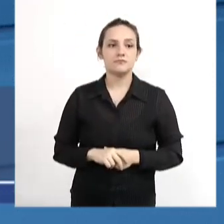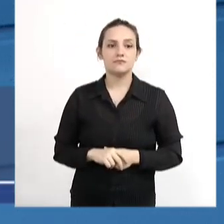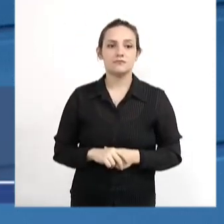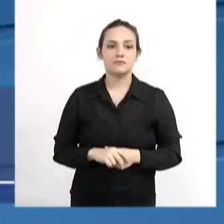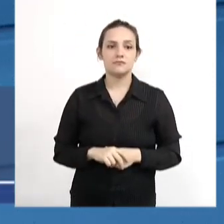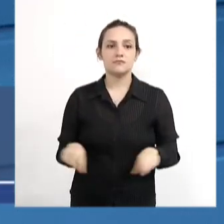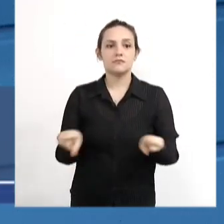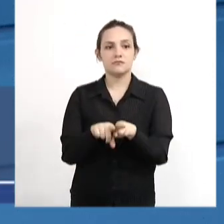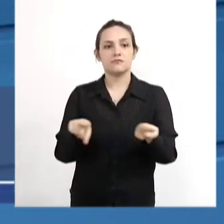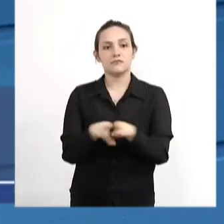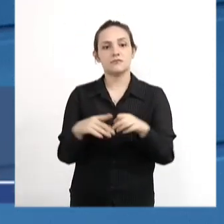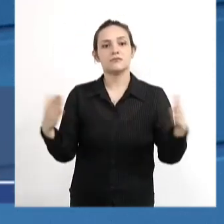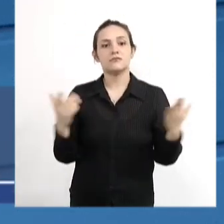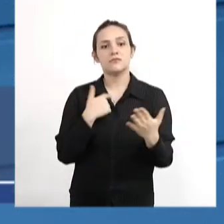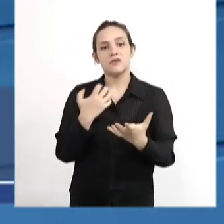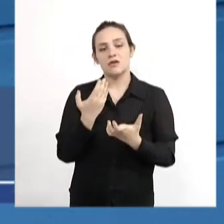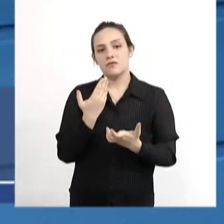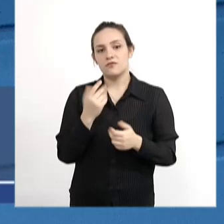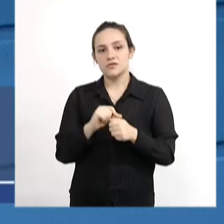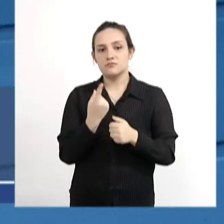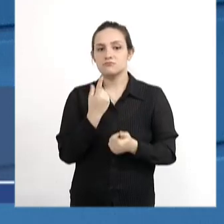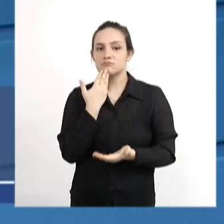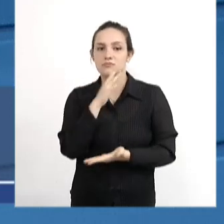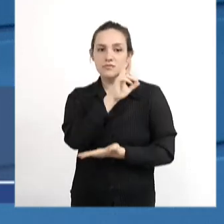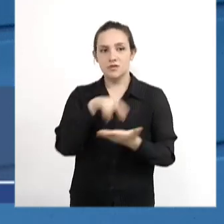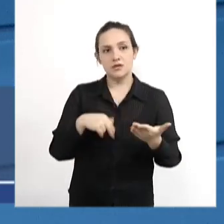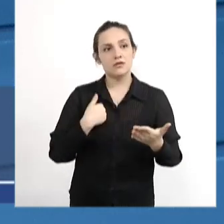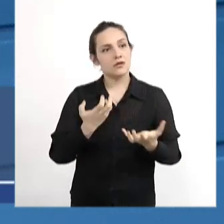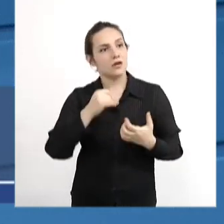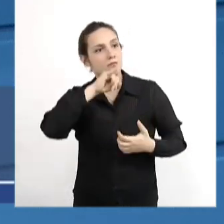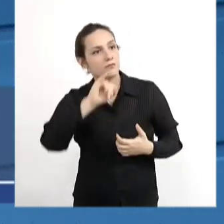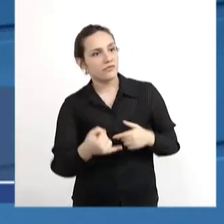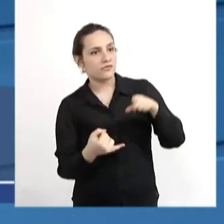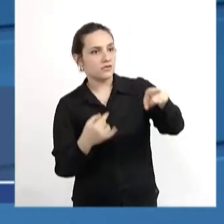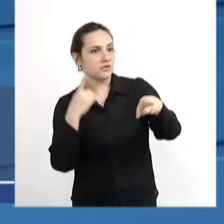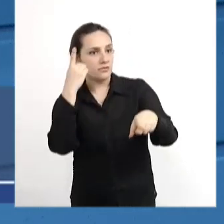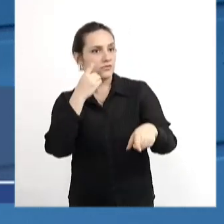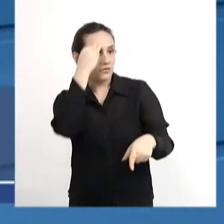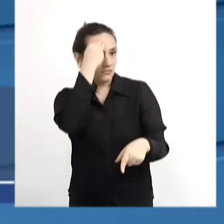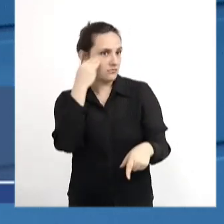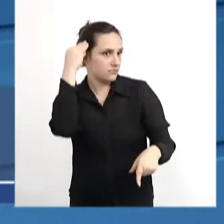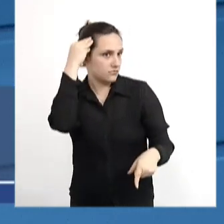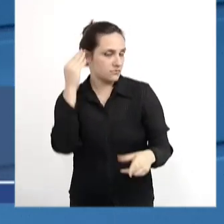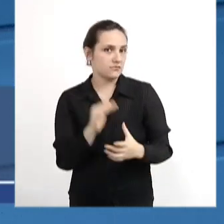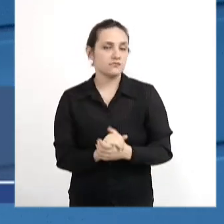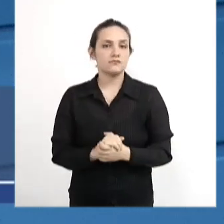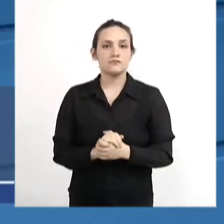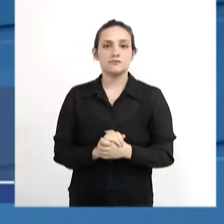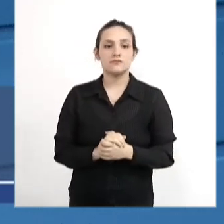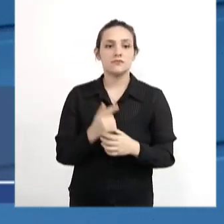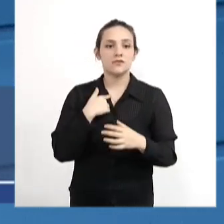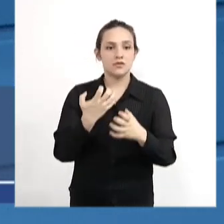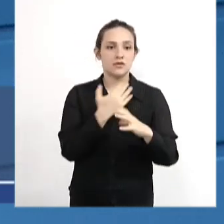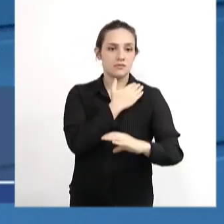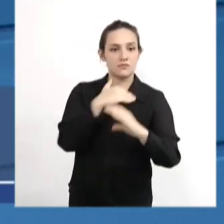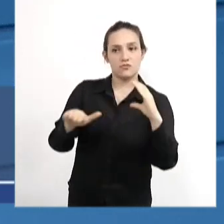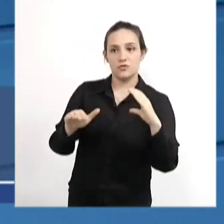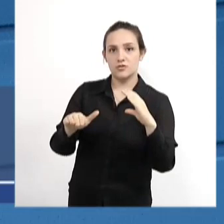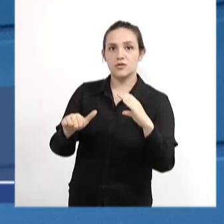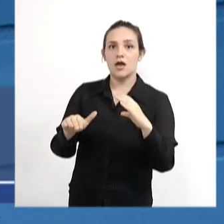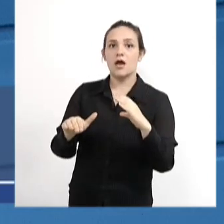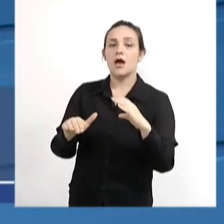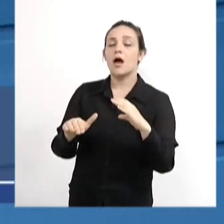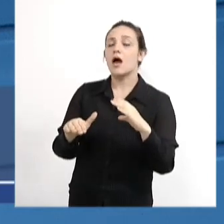quero fazer aqui um requerimento, até aproveitando a presença do deputado Evander Vendramini, endereçado ao prefeito do município